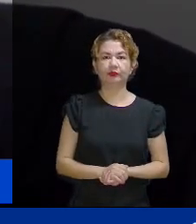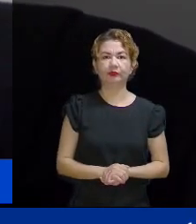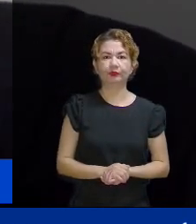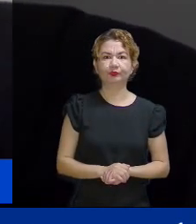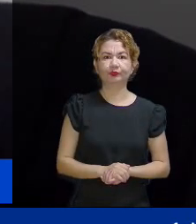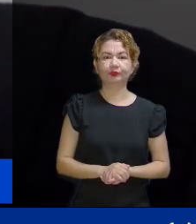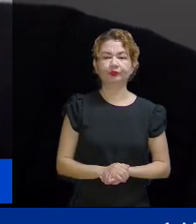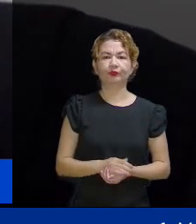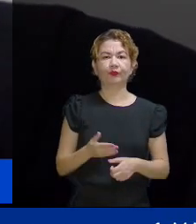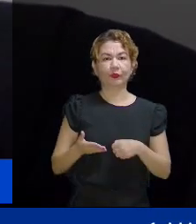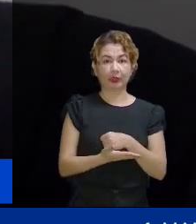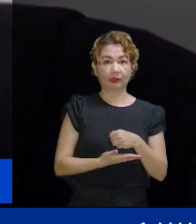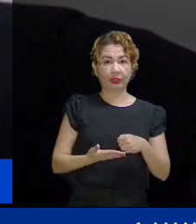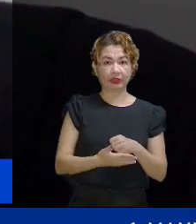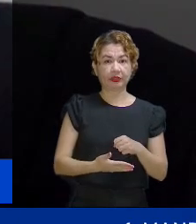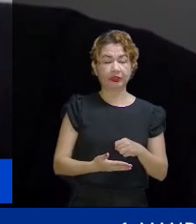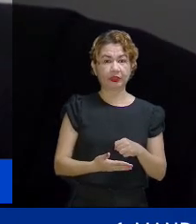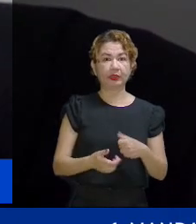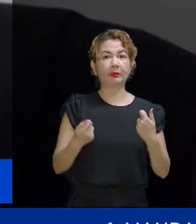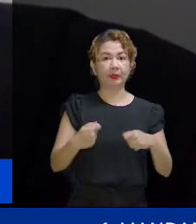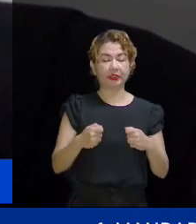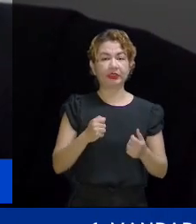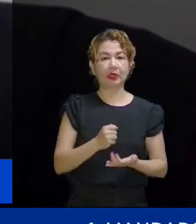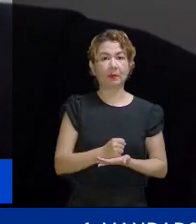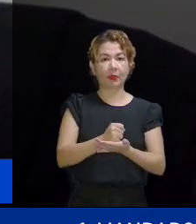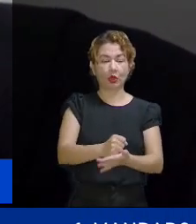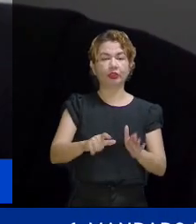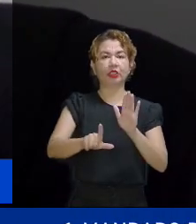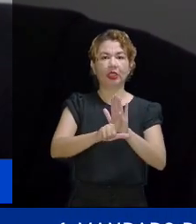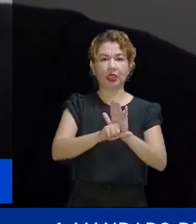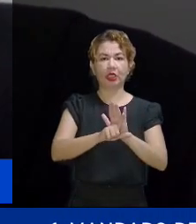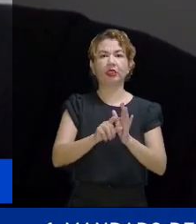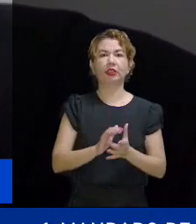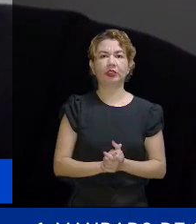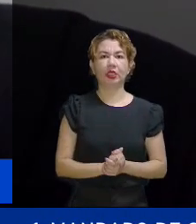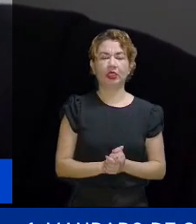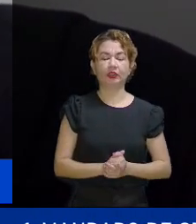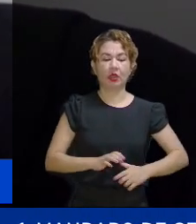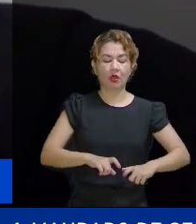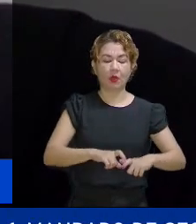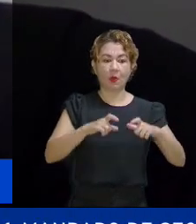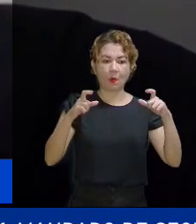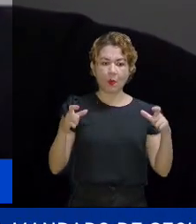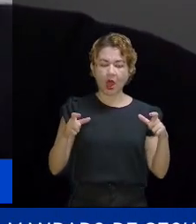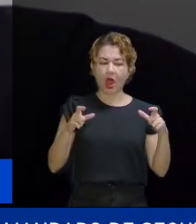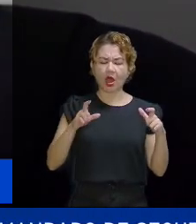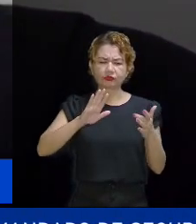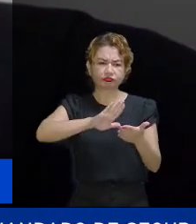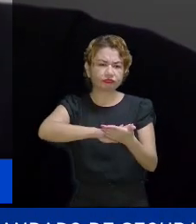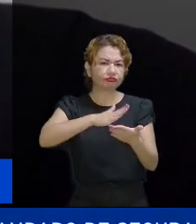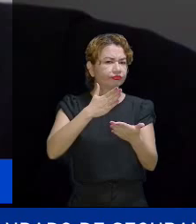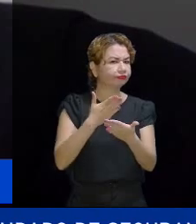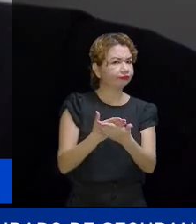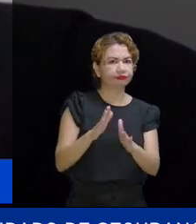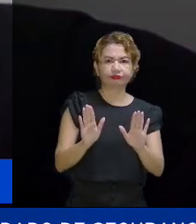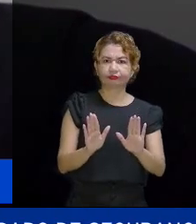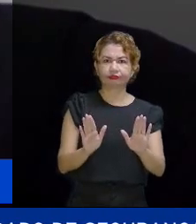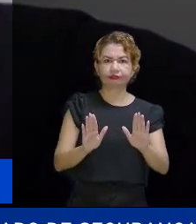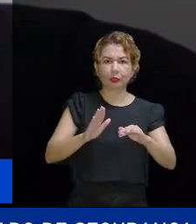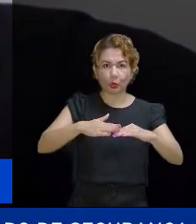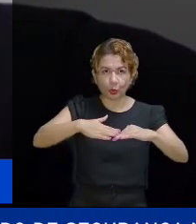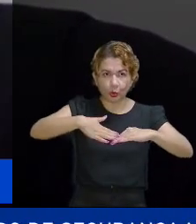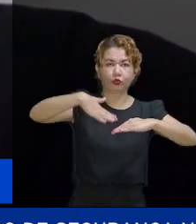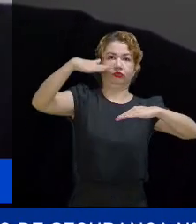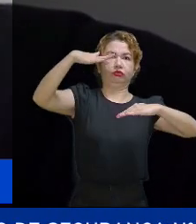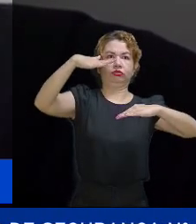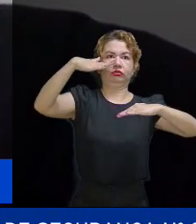sujeita à estrita legalidade, sendo vedada qualquer ampliação de vantagem por via interpretativa que extrapole